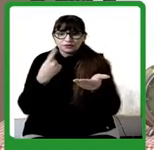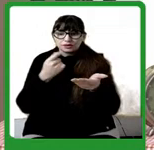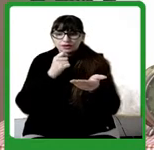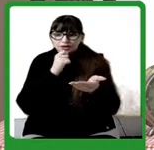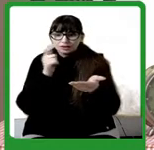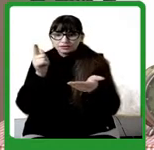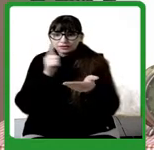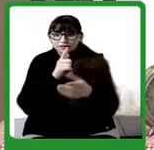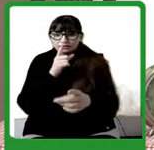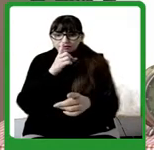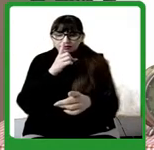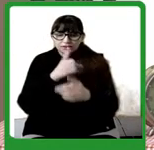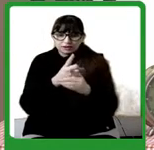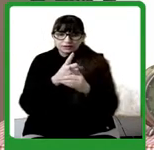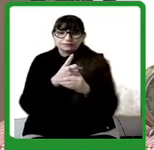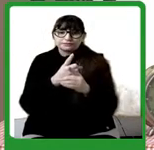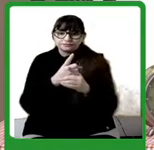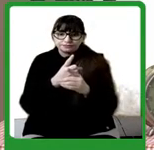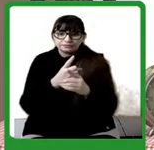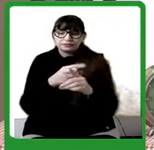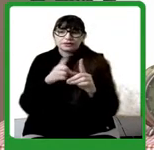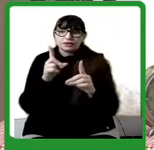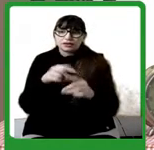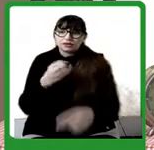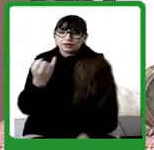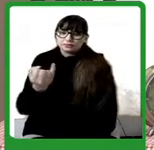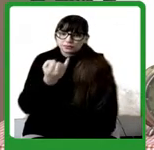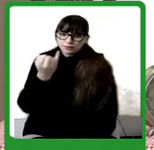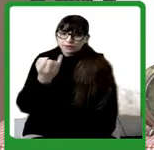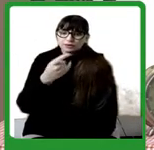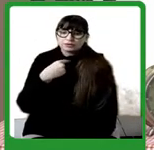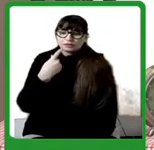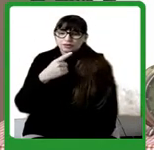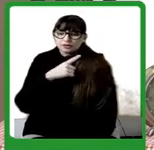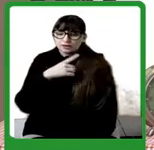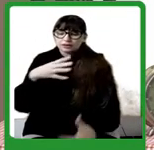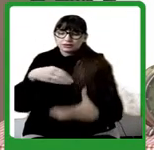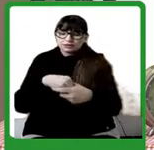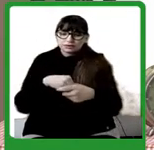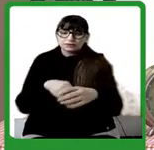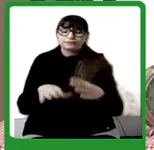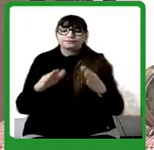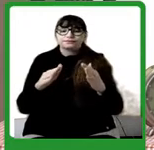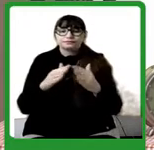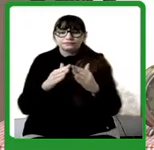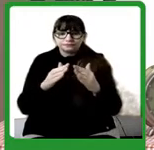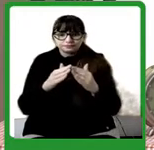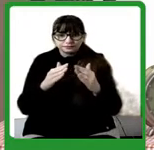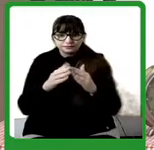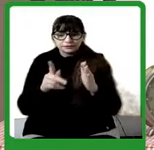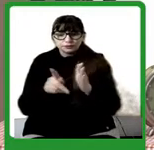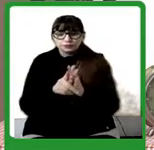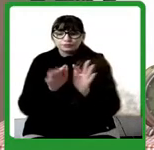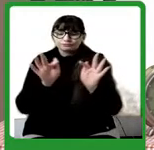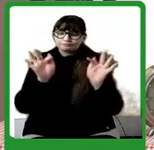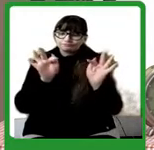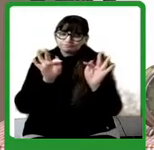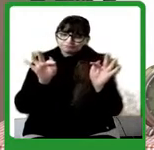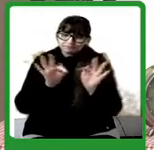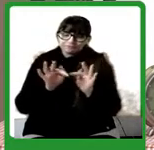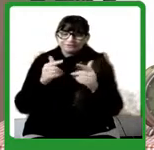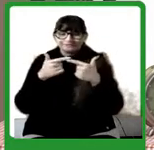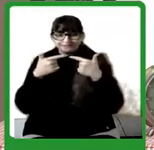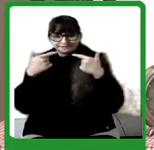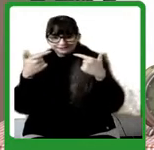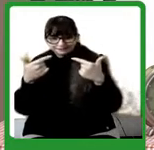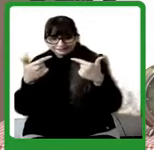nós gostaríamos. Foi importante nós levarmos para dentro dos lares um pouco de alegria, um pouco de diversão. E